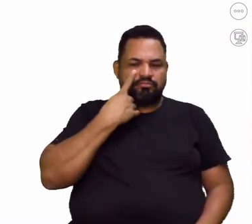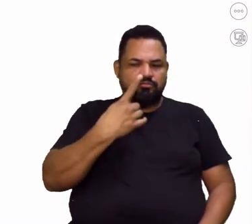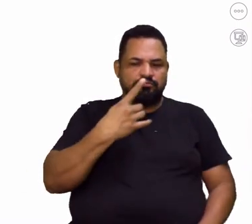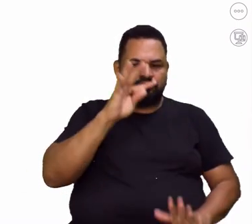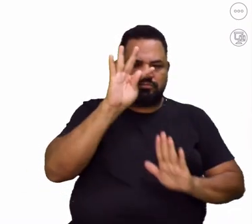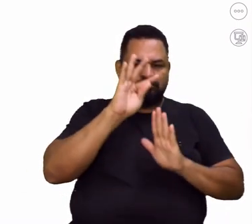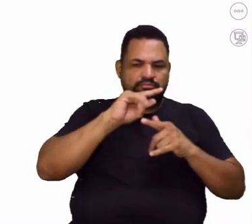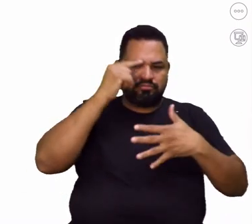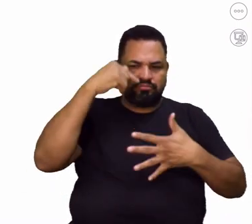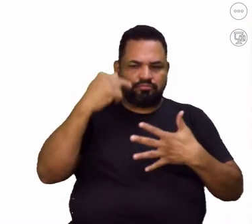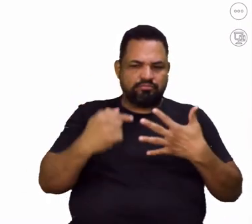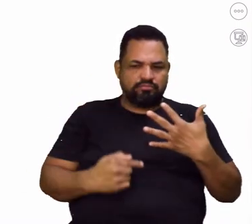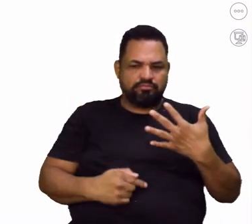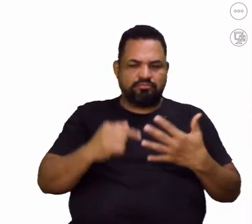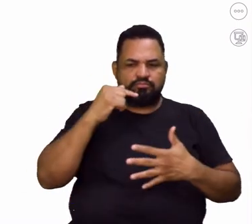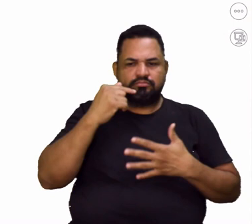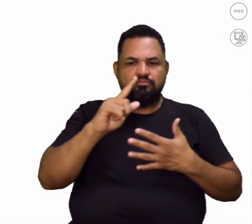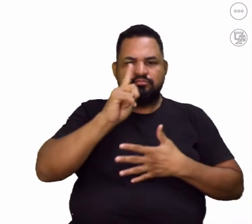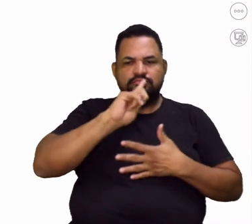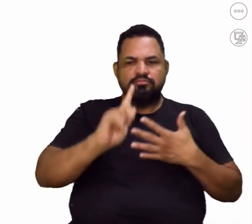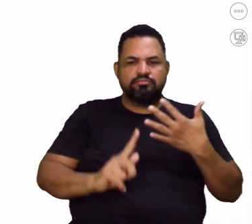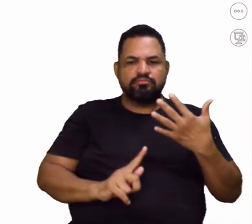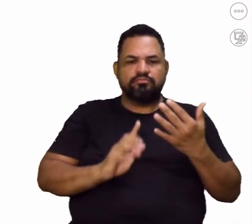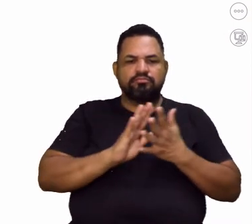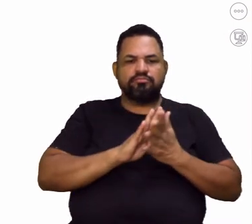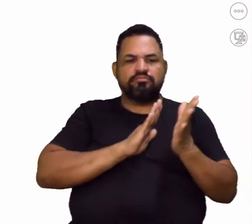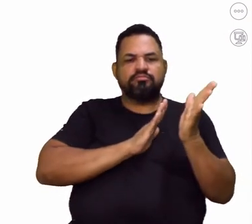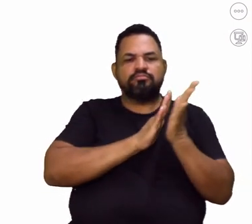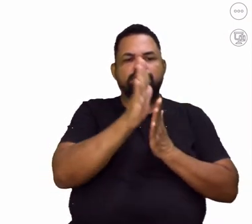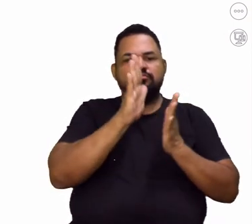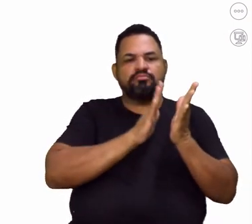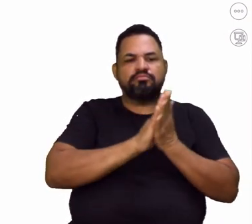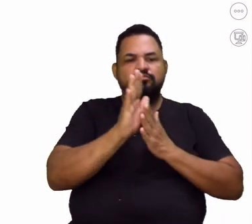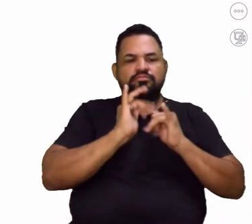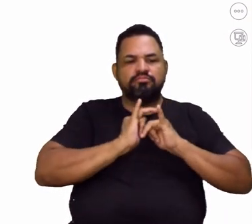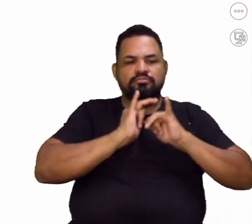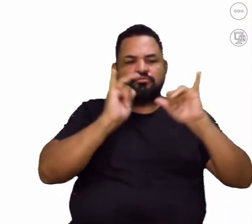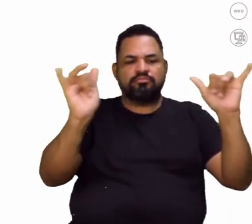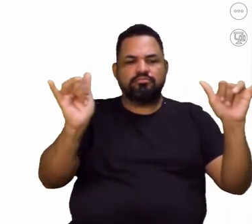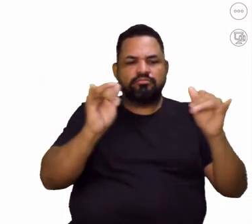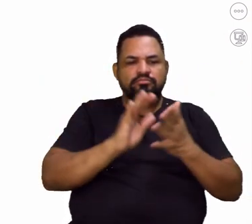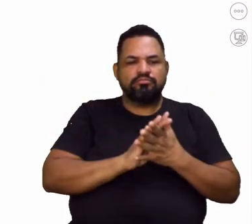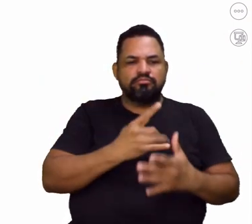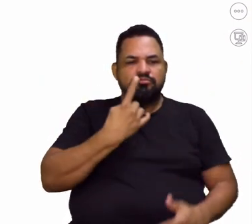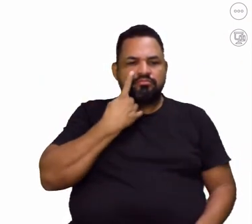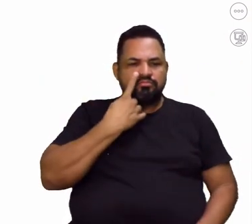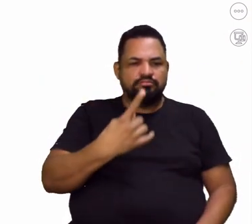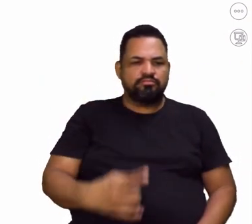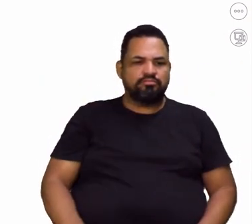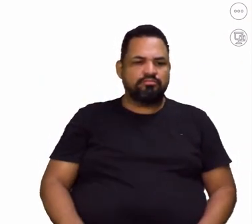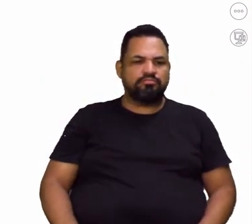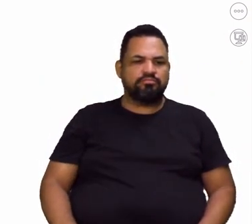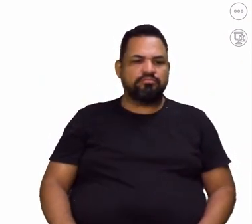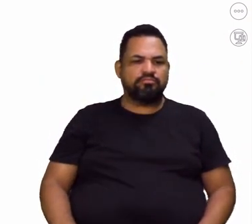nesse gênero, que é um anúncio publicitário, uma propaganda. Aí você vai olhar,